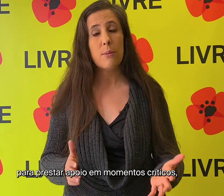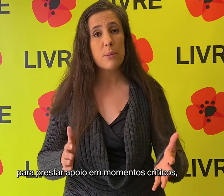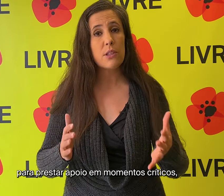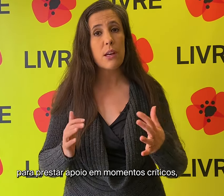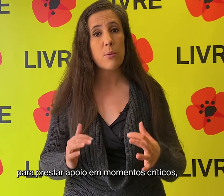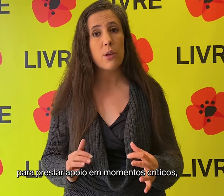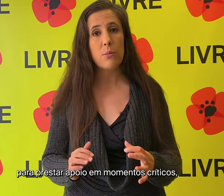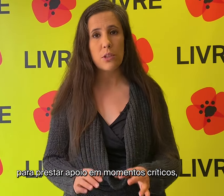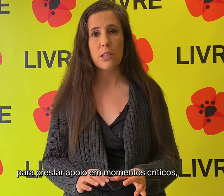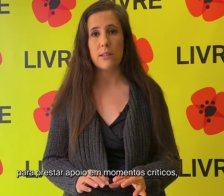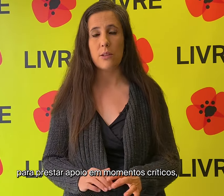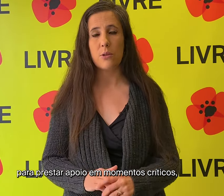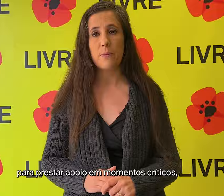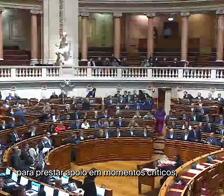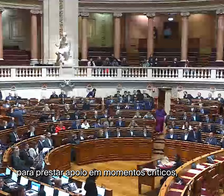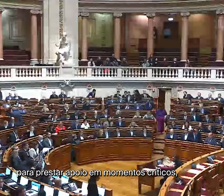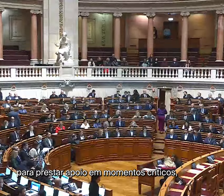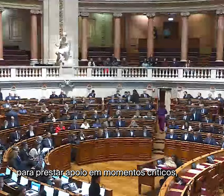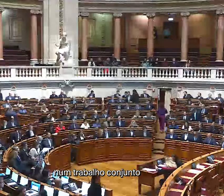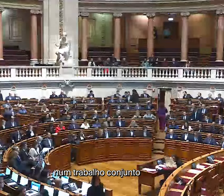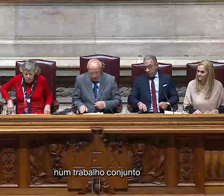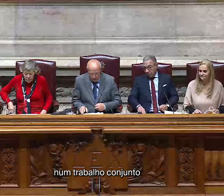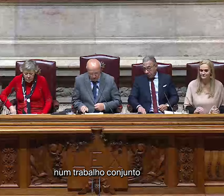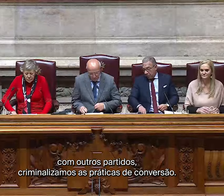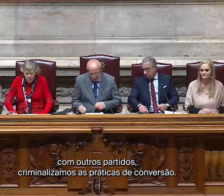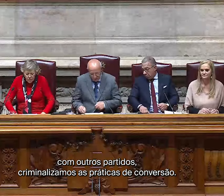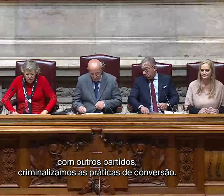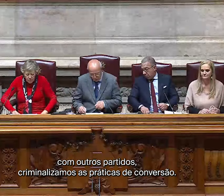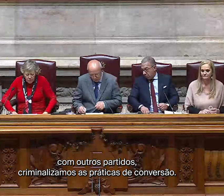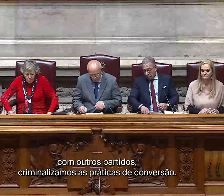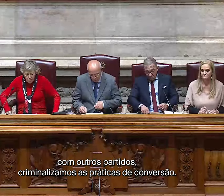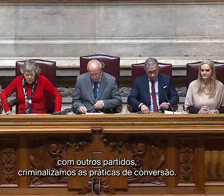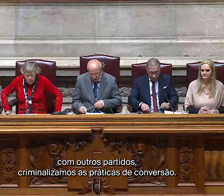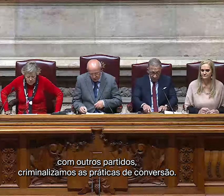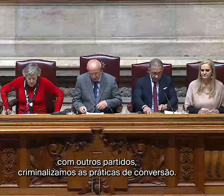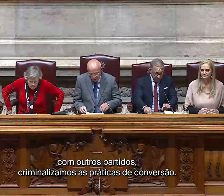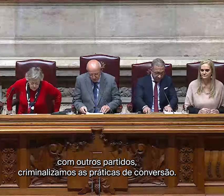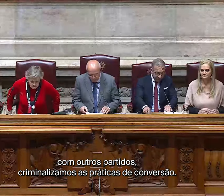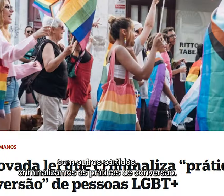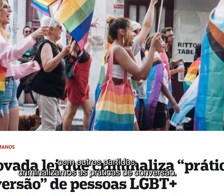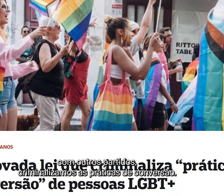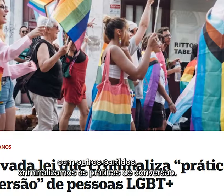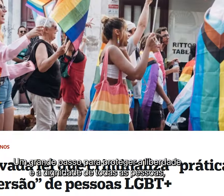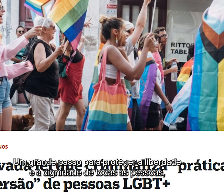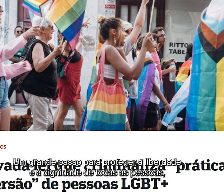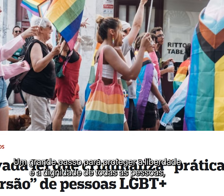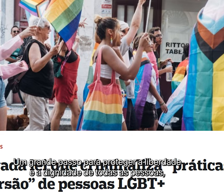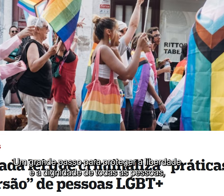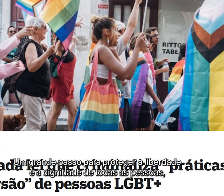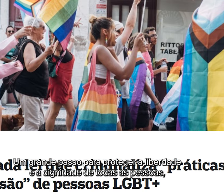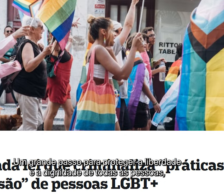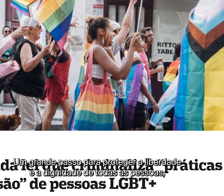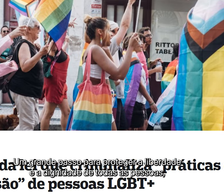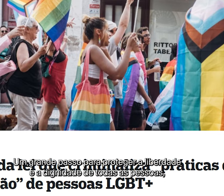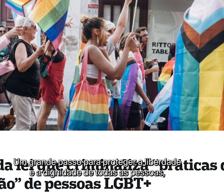Suicídio para prestar apoio em momentos críticos. Num trabalho conjunto com outros partidos, criminalizámos as práticas de conversão. Um grande